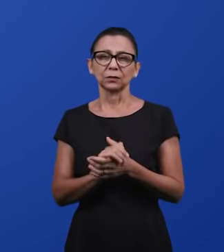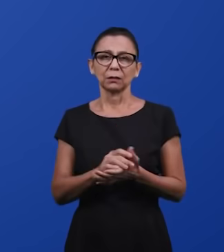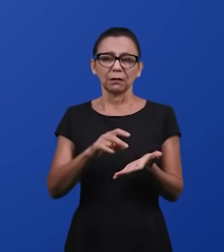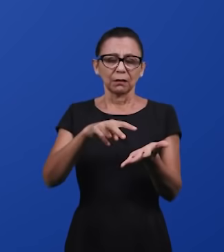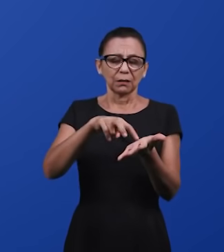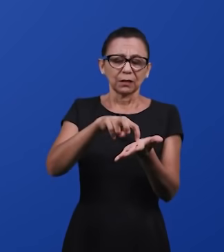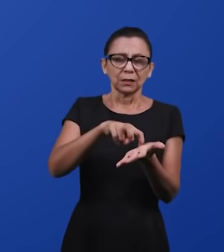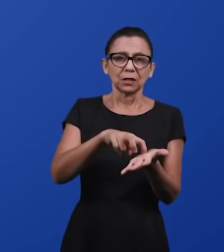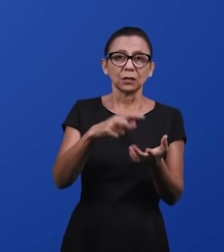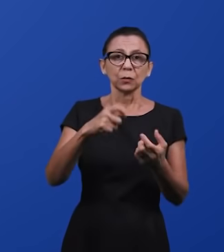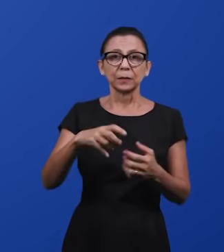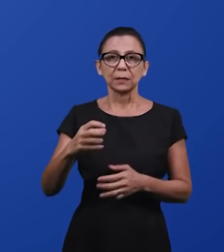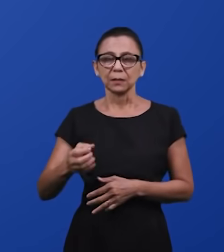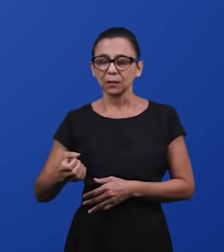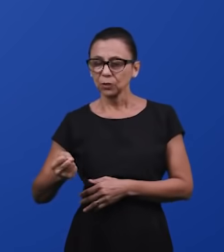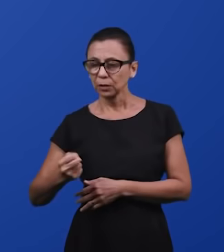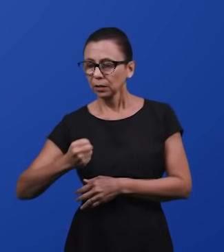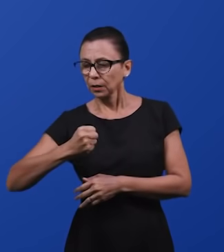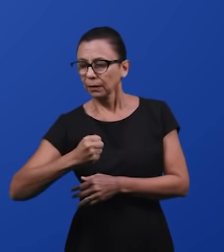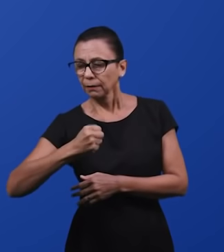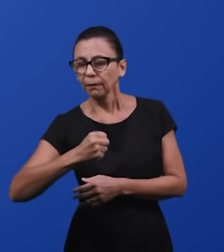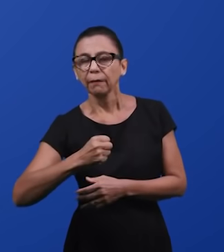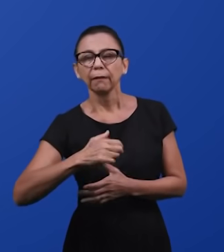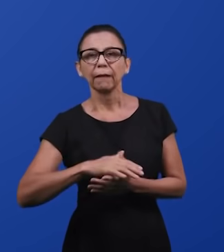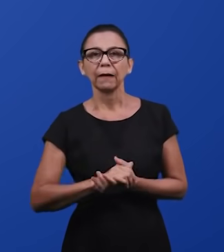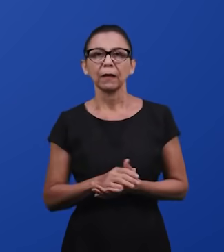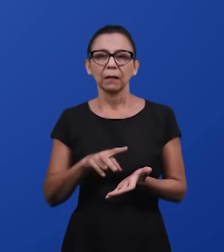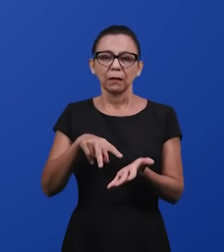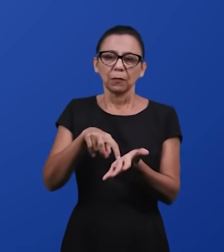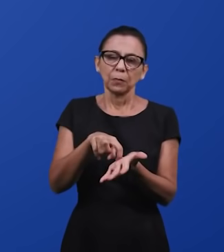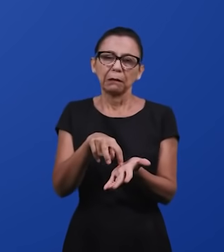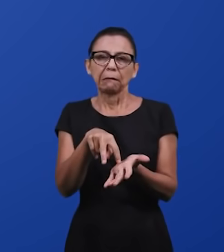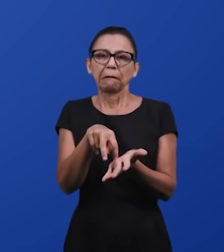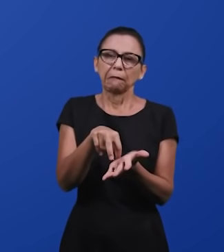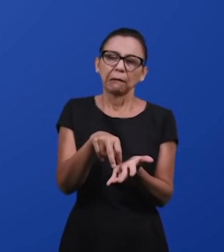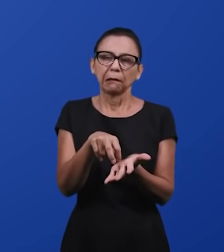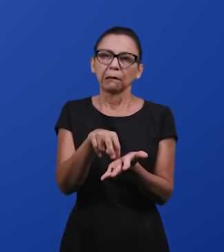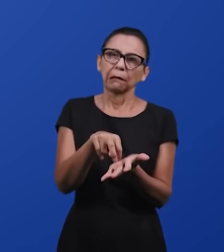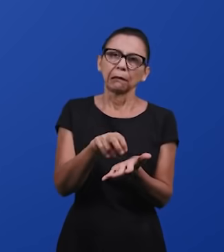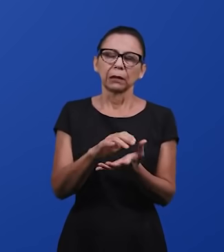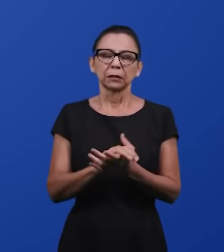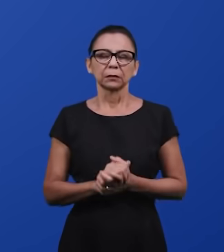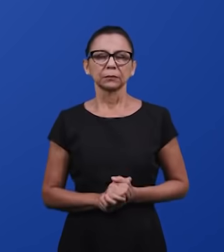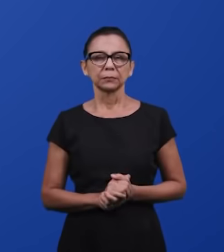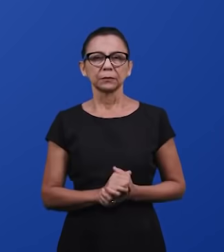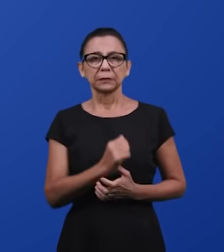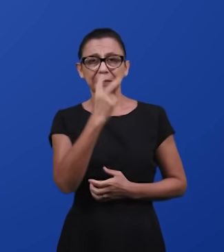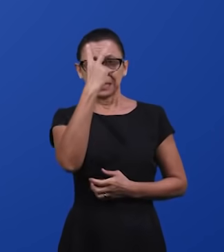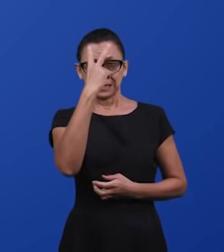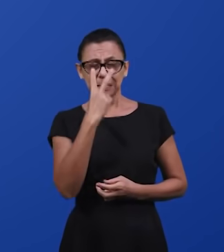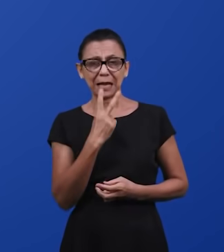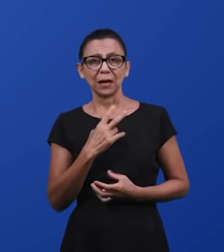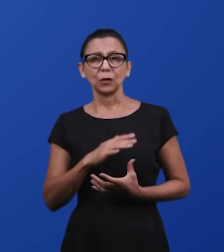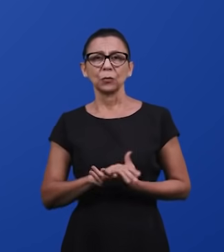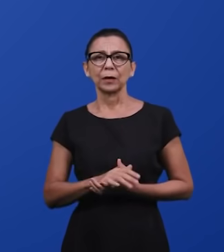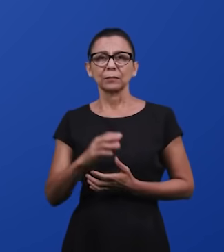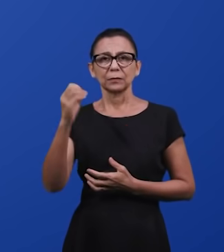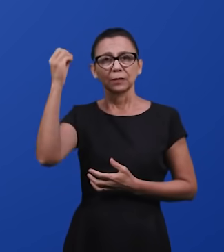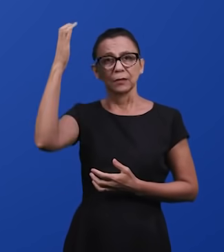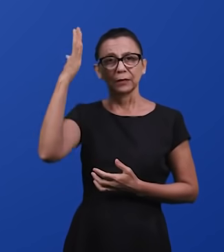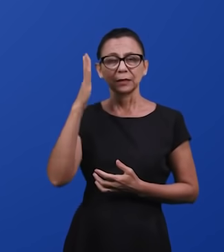ser carregados. Mancos, aqueles que não andam corretamente. E cegos, aqueles que não